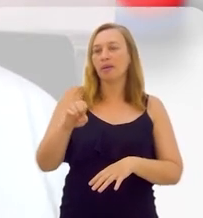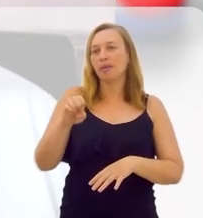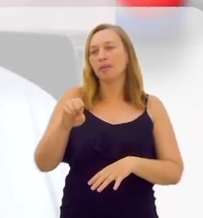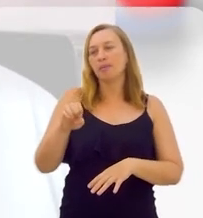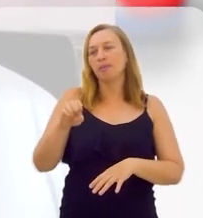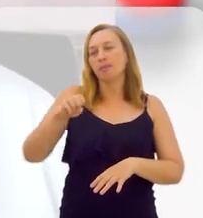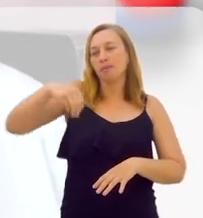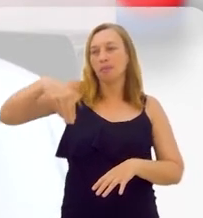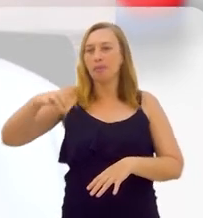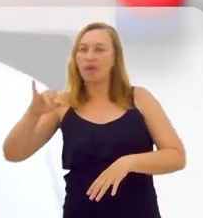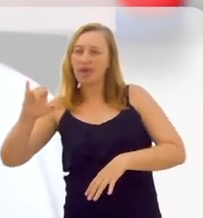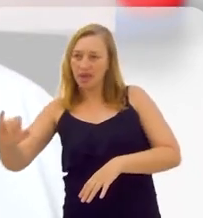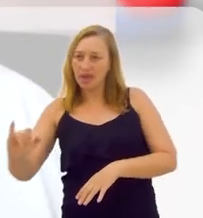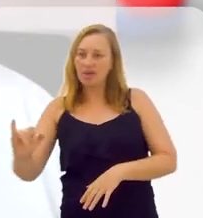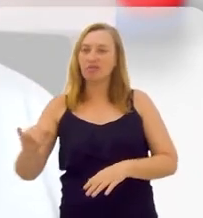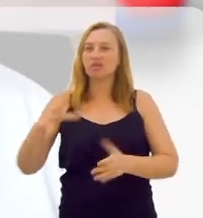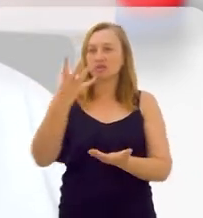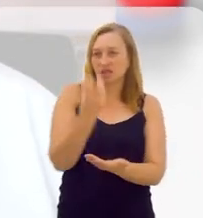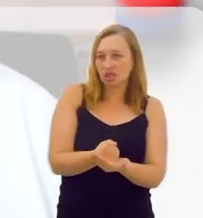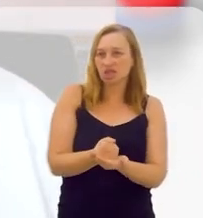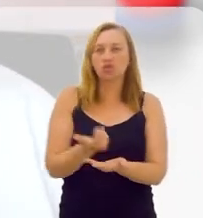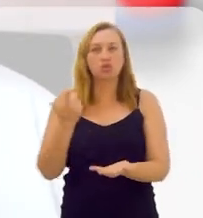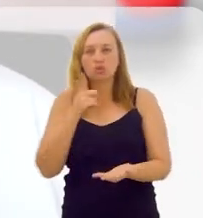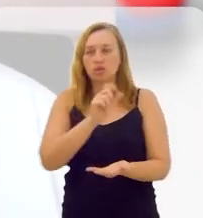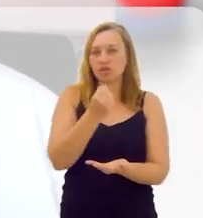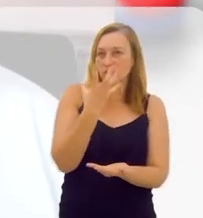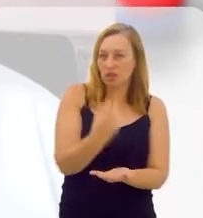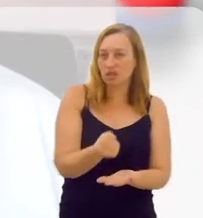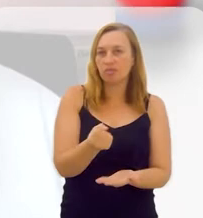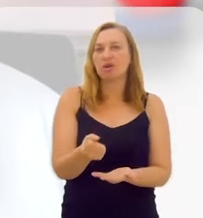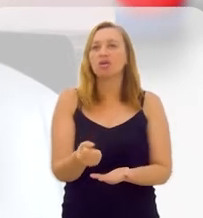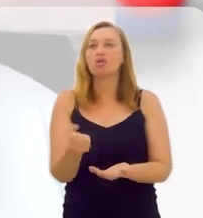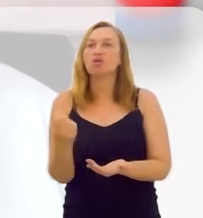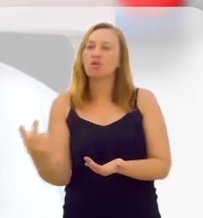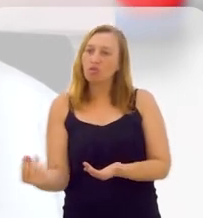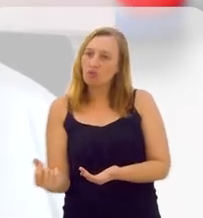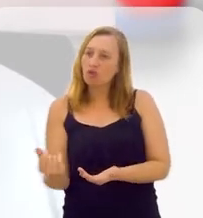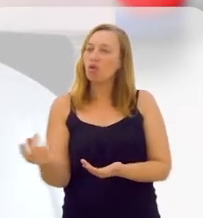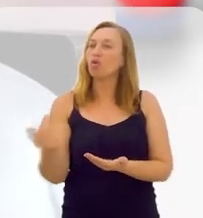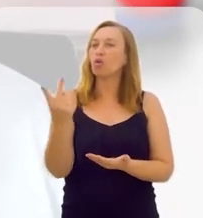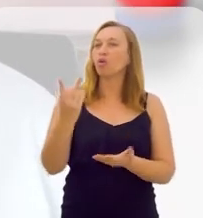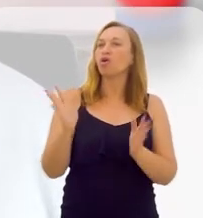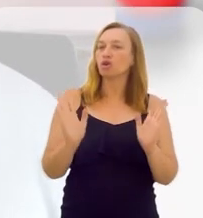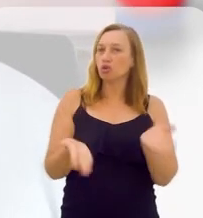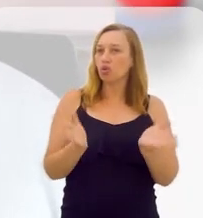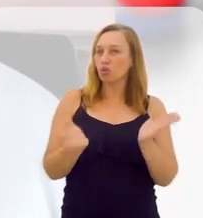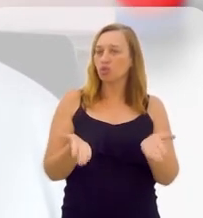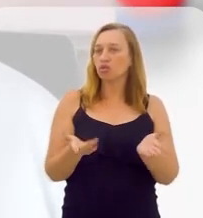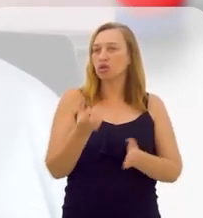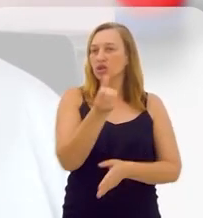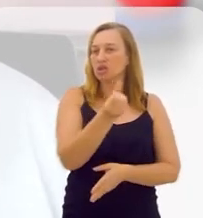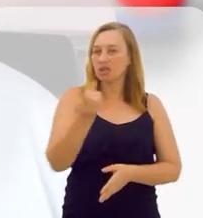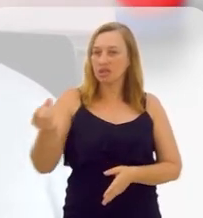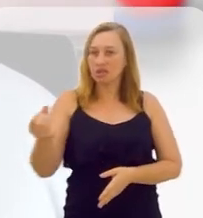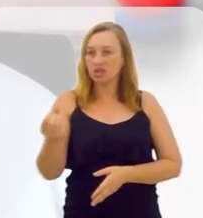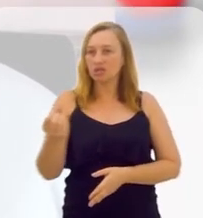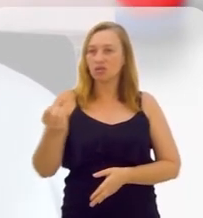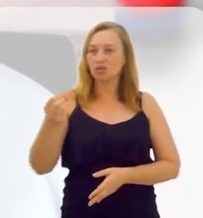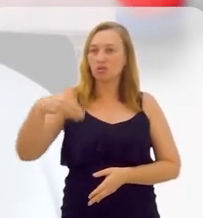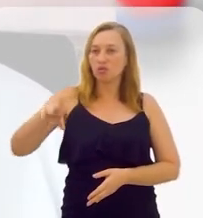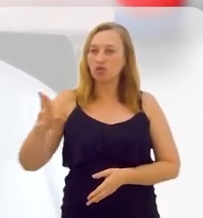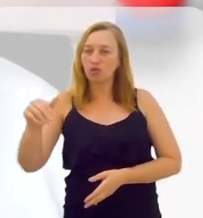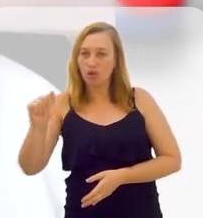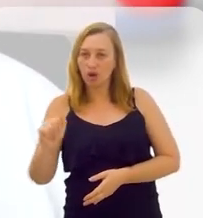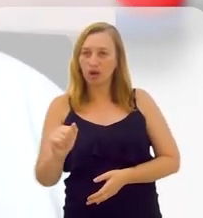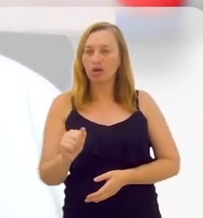fez um cadastro e ele conseguiu receber esse valor, que inclusive hoje são 600